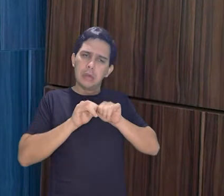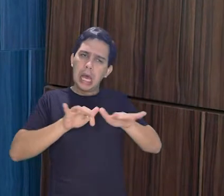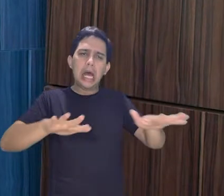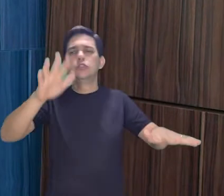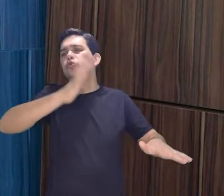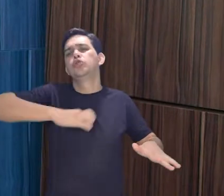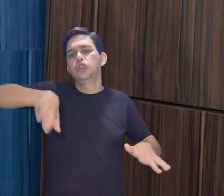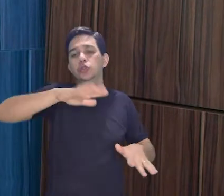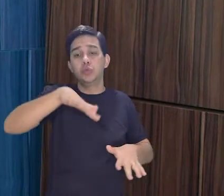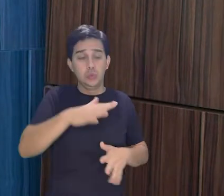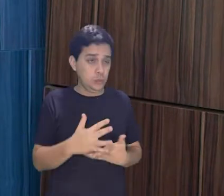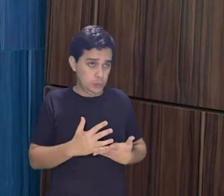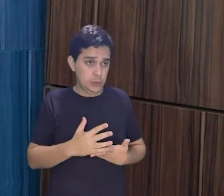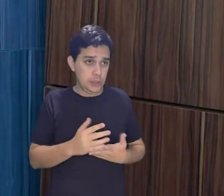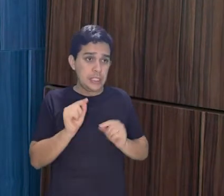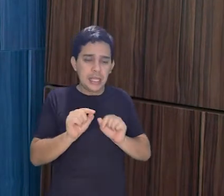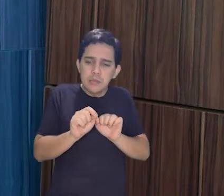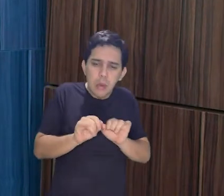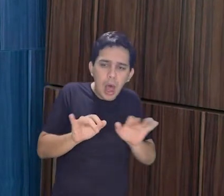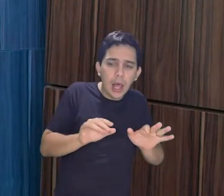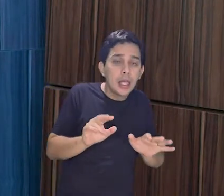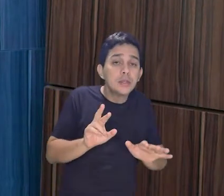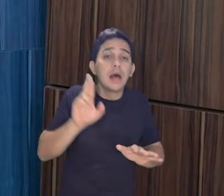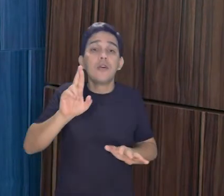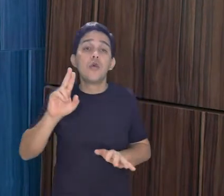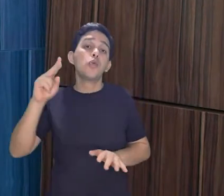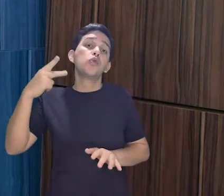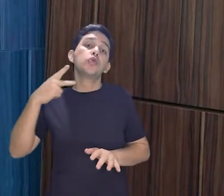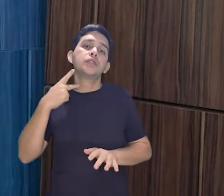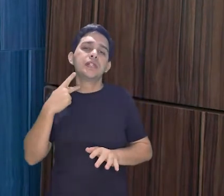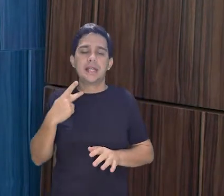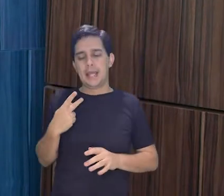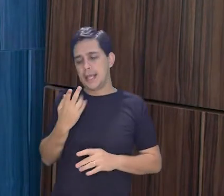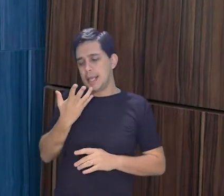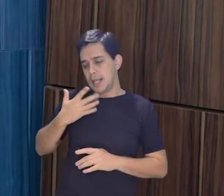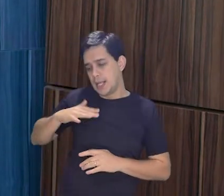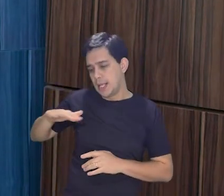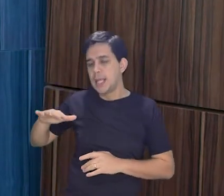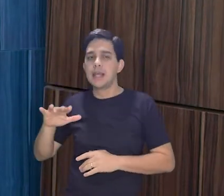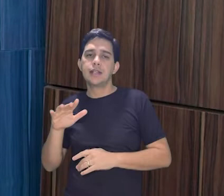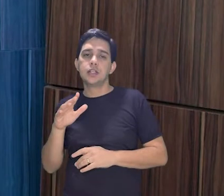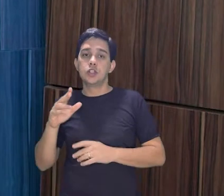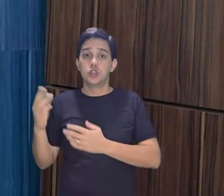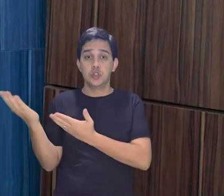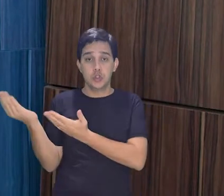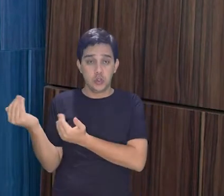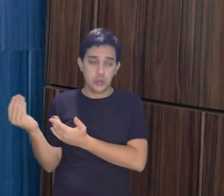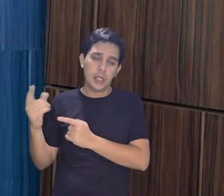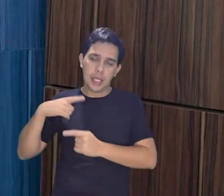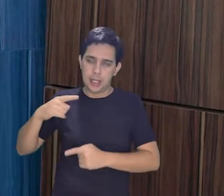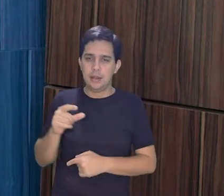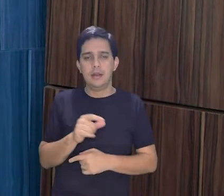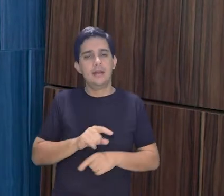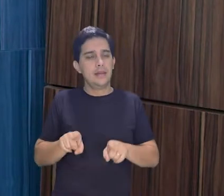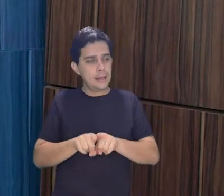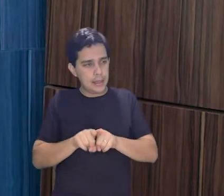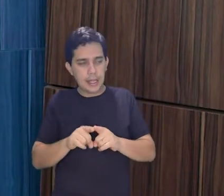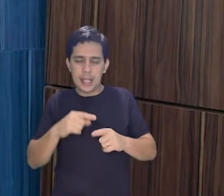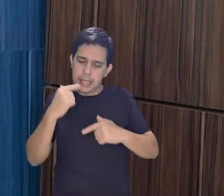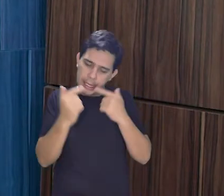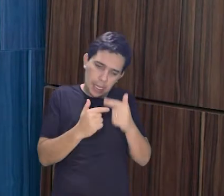atuação, é o promotor da infância e juventude, que tem esse papel de articular essas políticas públicas, né, de trazer esse